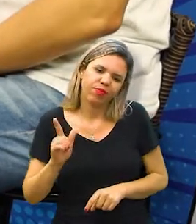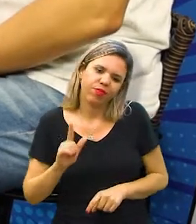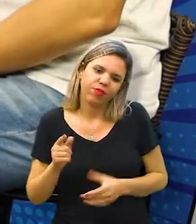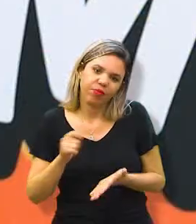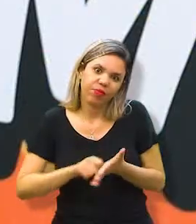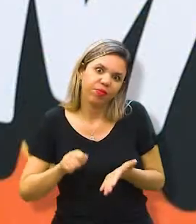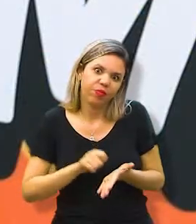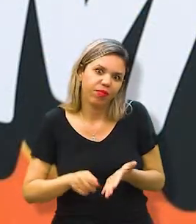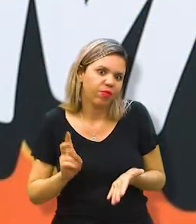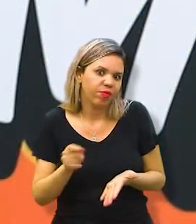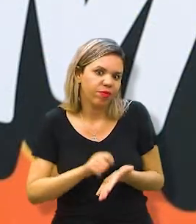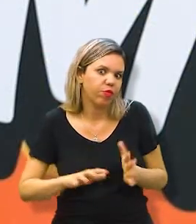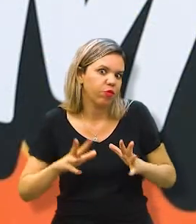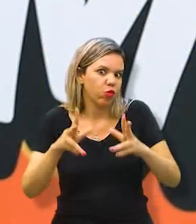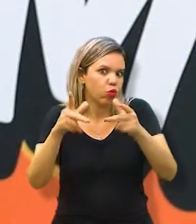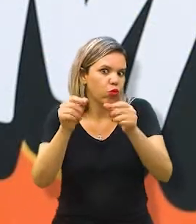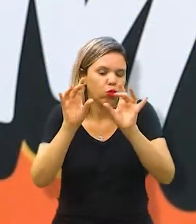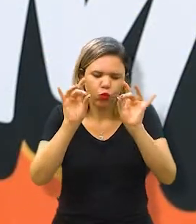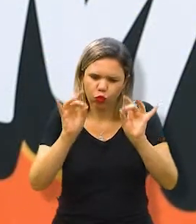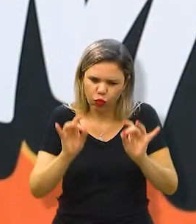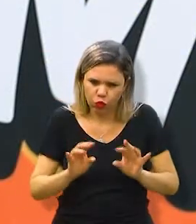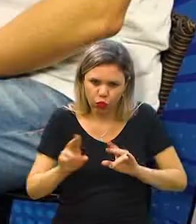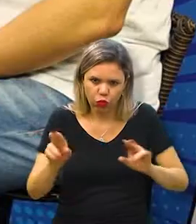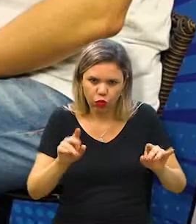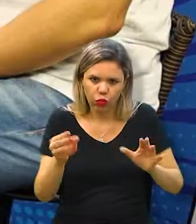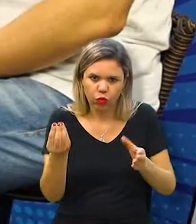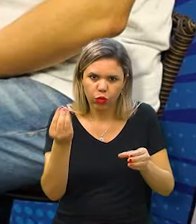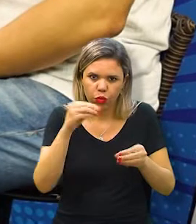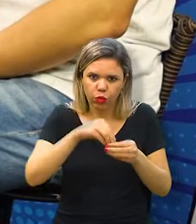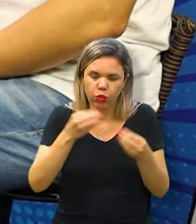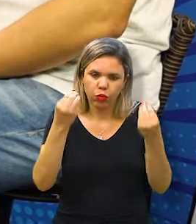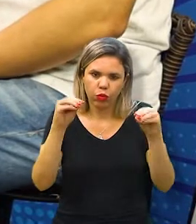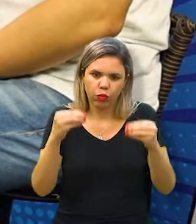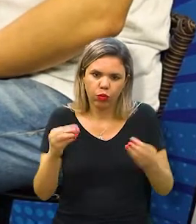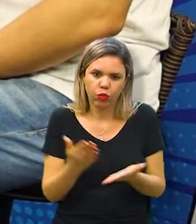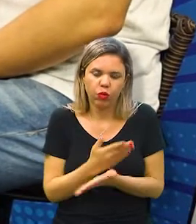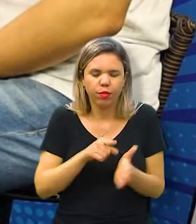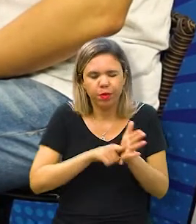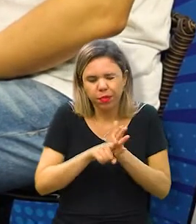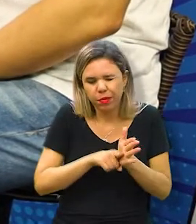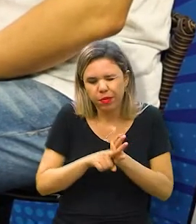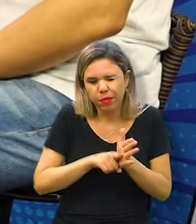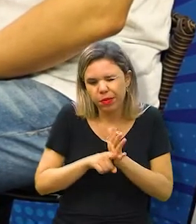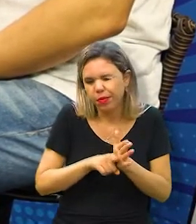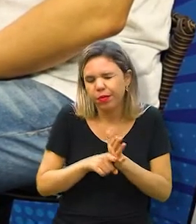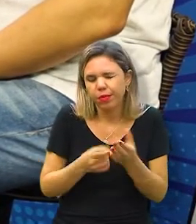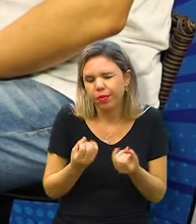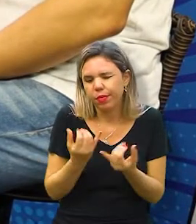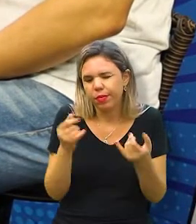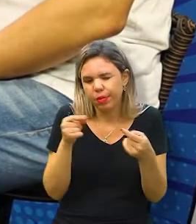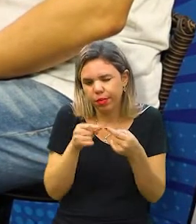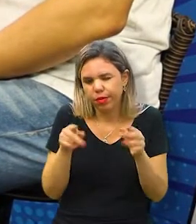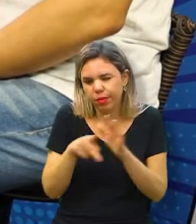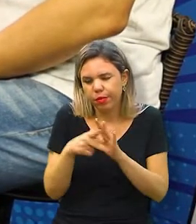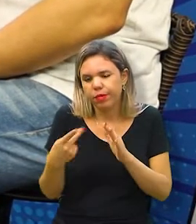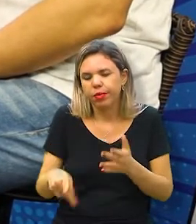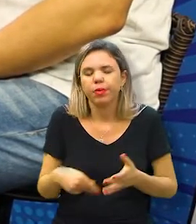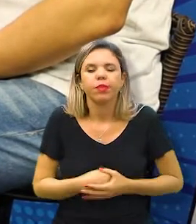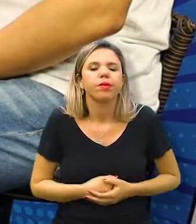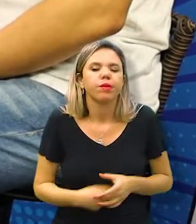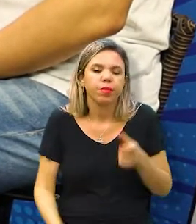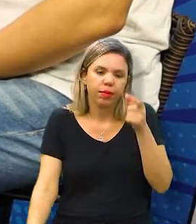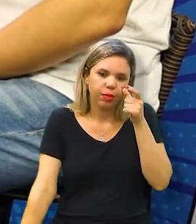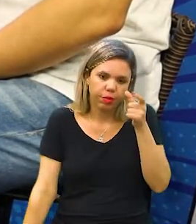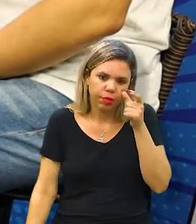com um caderninho na mão e anotando tudo que eu via de diferente para poder pesquisar e ir atrás daquela informação específica.